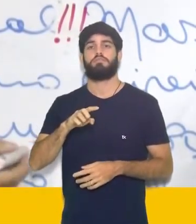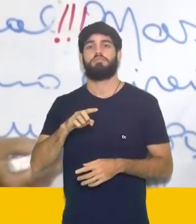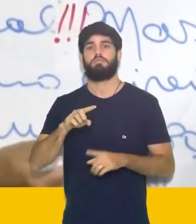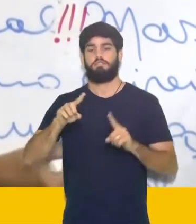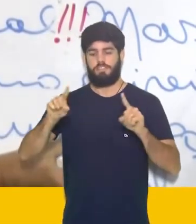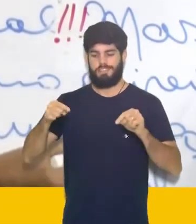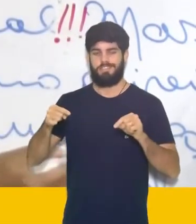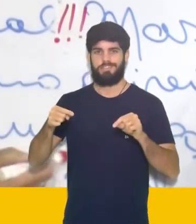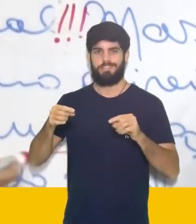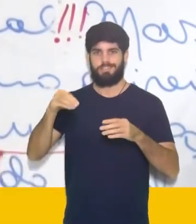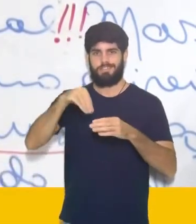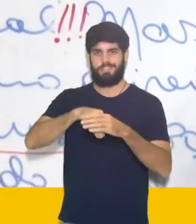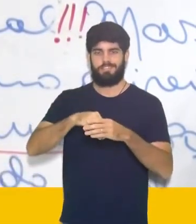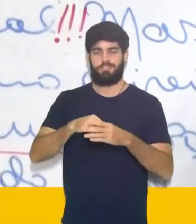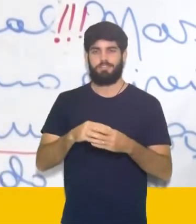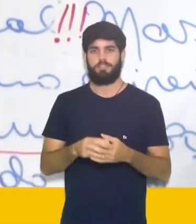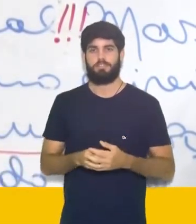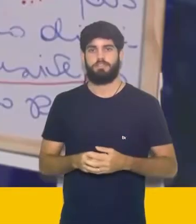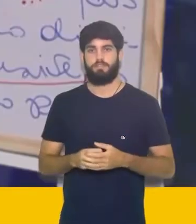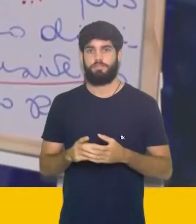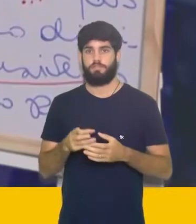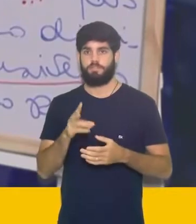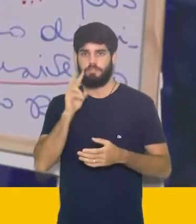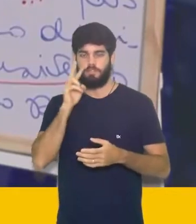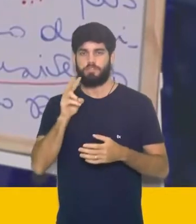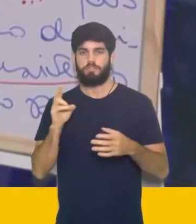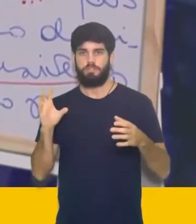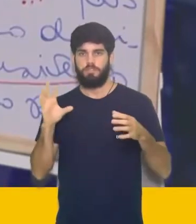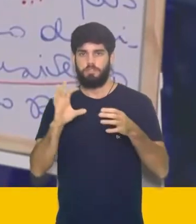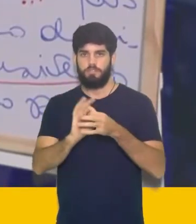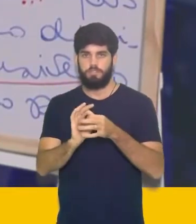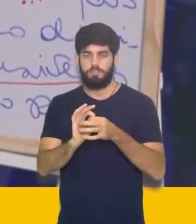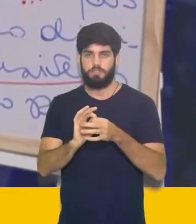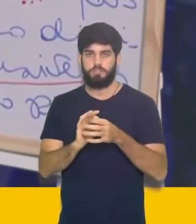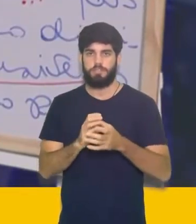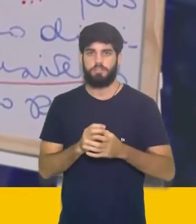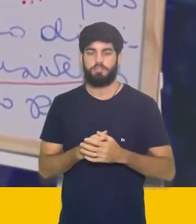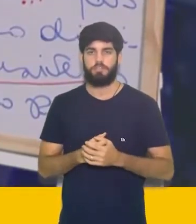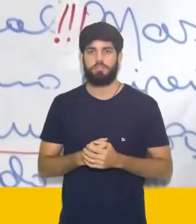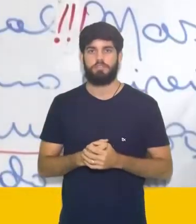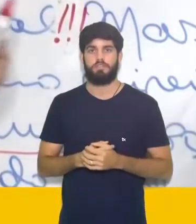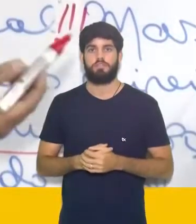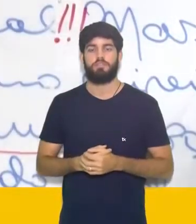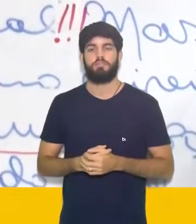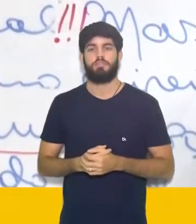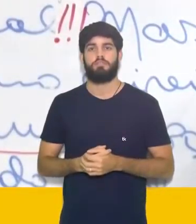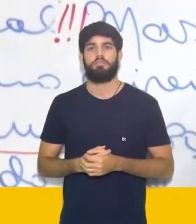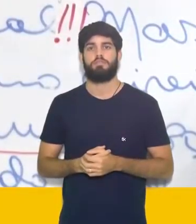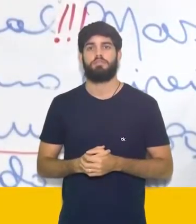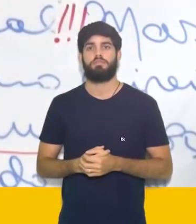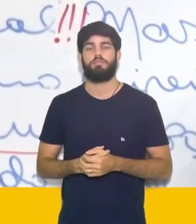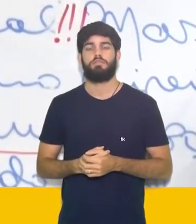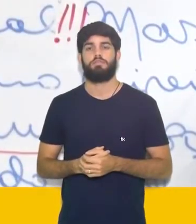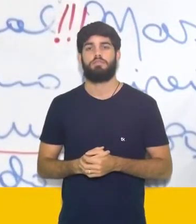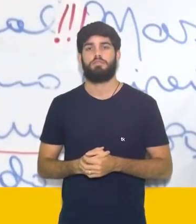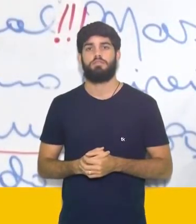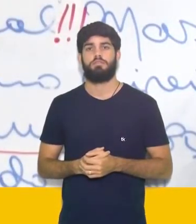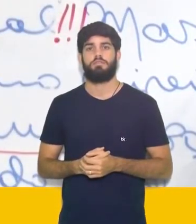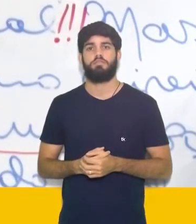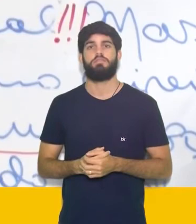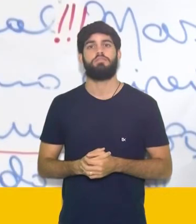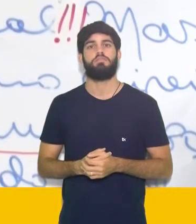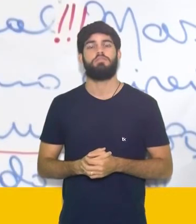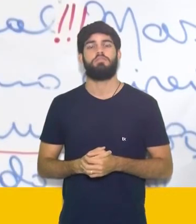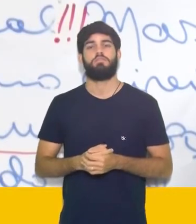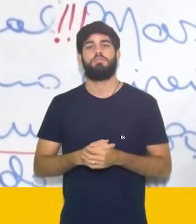inclusive, dentro das vírgulas, olha a conexão como foi grande e linda, que, inclusive, uma vírgula aqui,